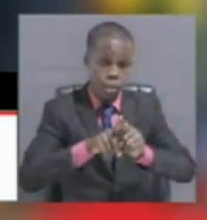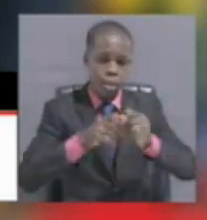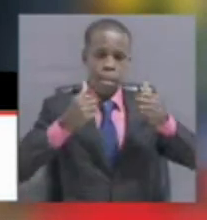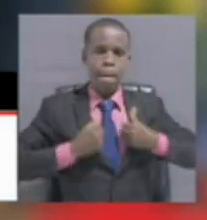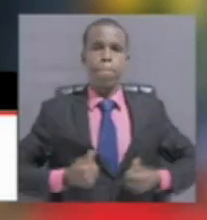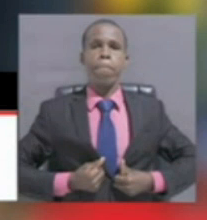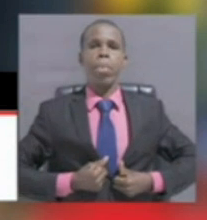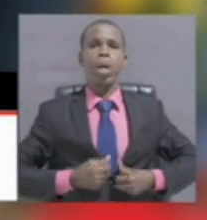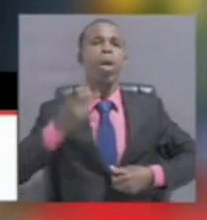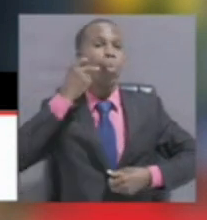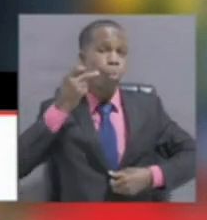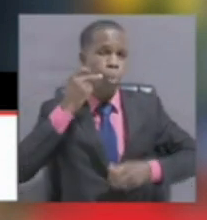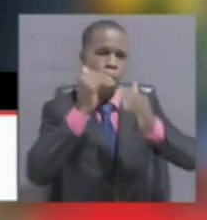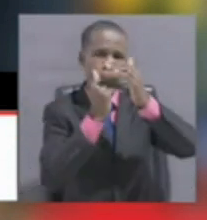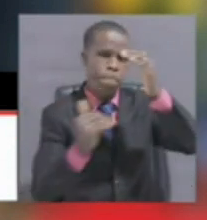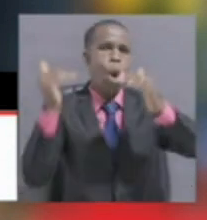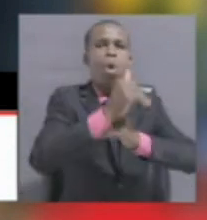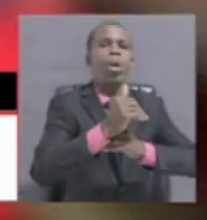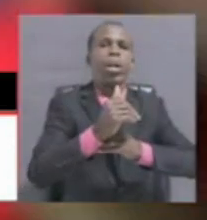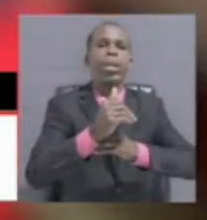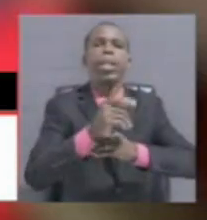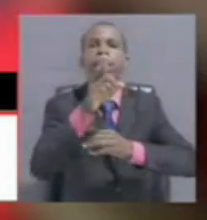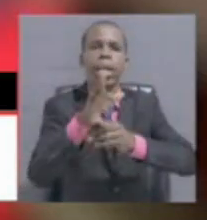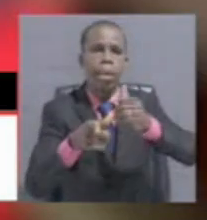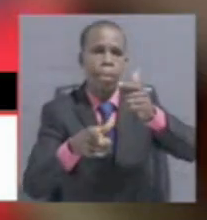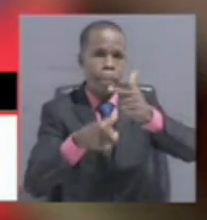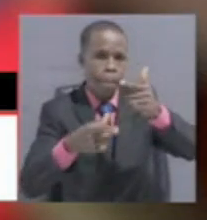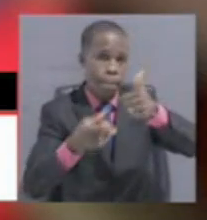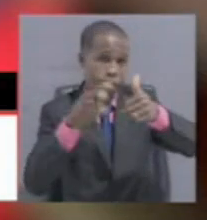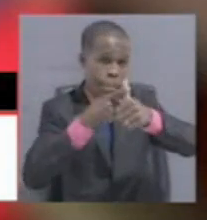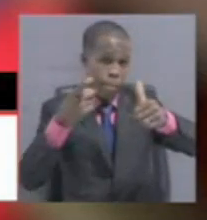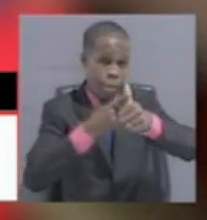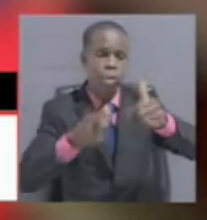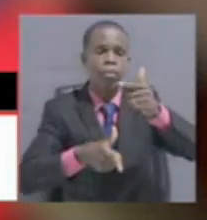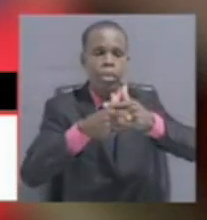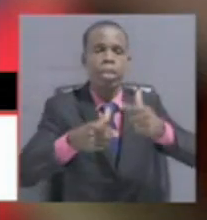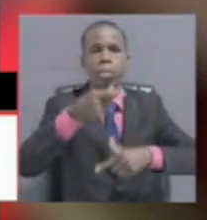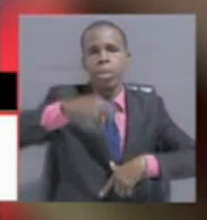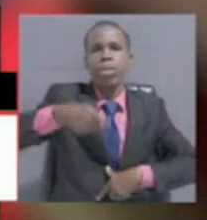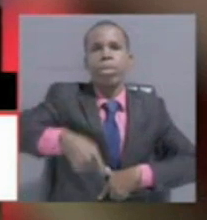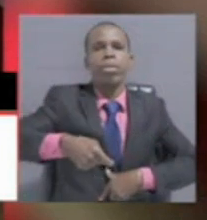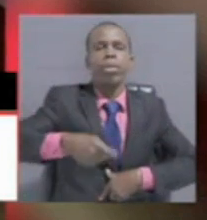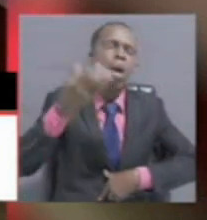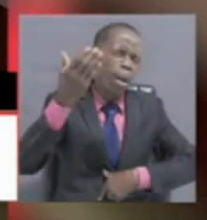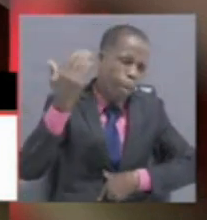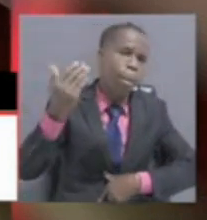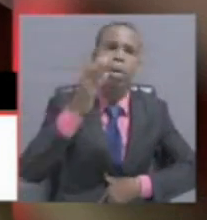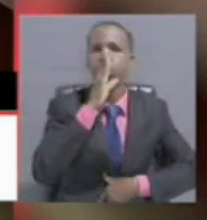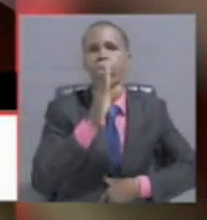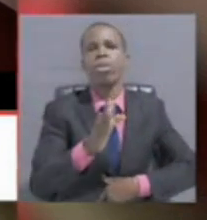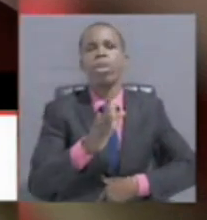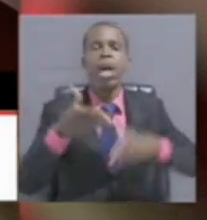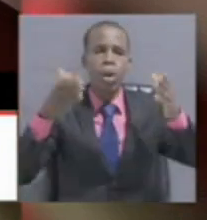ocupou o posto de primeiro vice-presidente na pessoa do deputado França Van Dunen. A atual